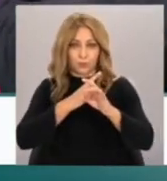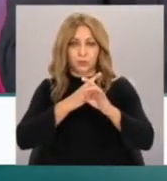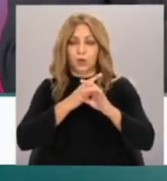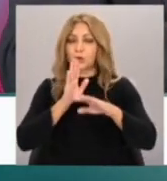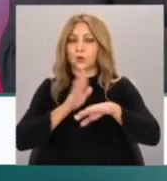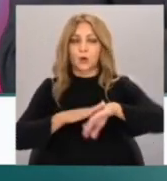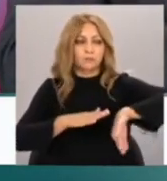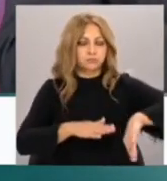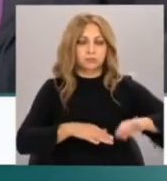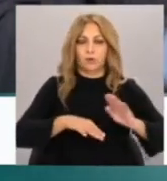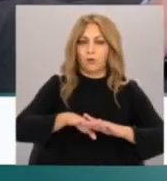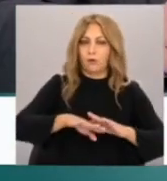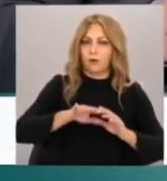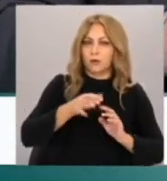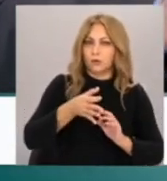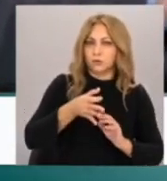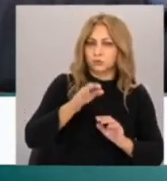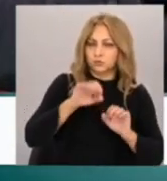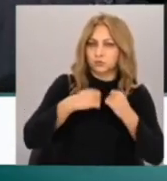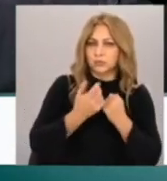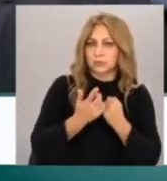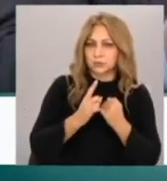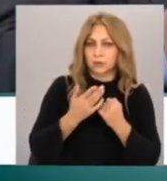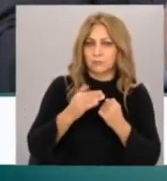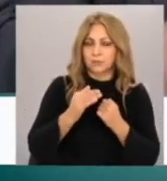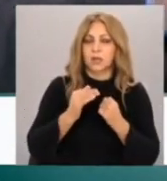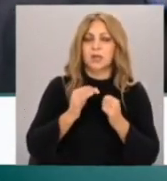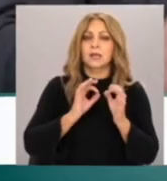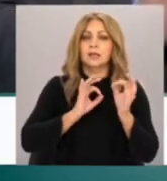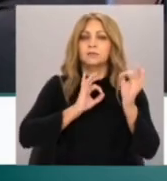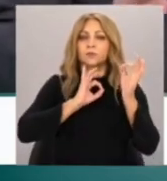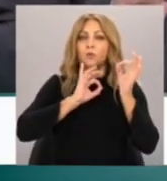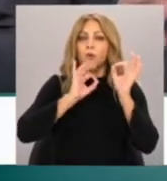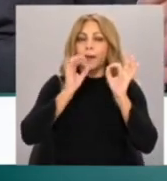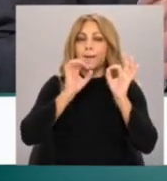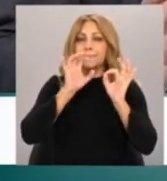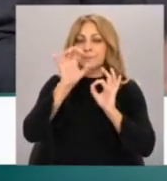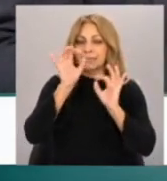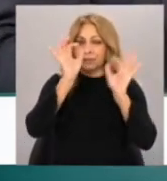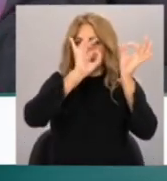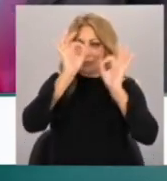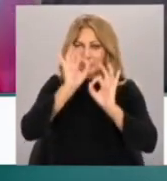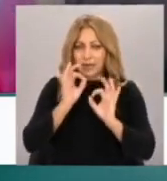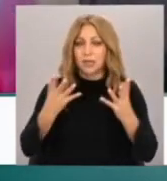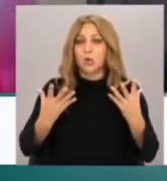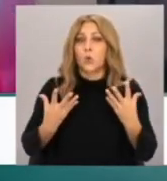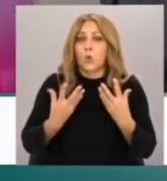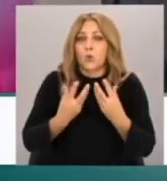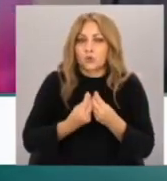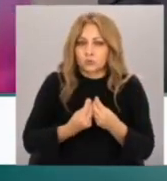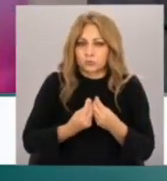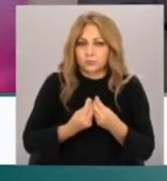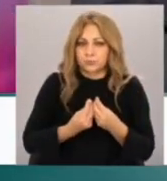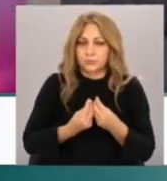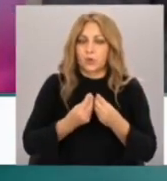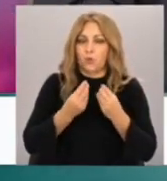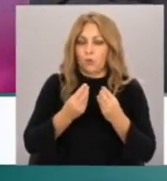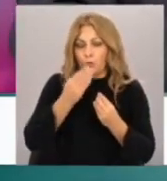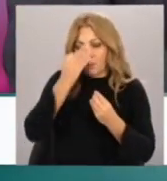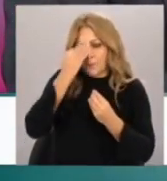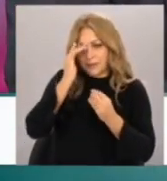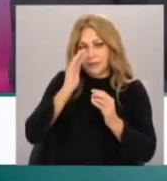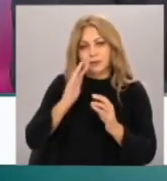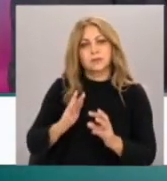usar a esquerda meio de realizar o socialismo mas foram construídos em conjunto e foram construídos também com um sistema de taxação progressiva